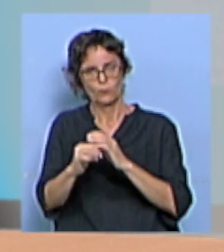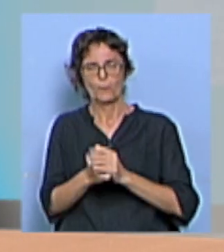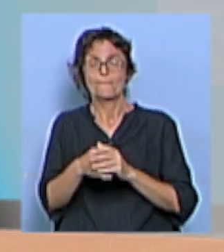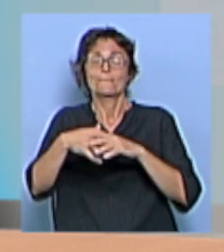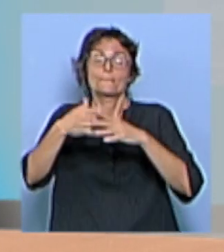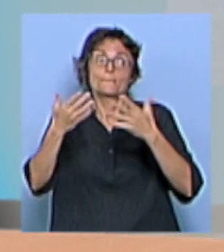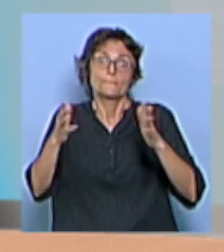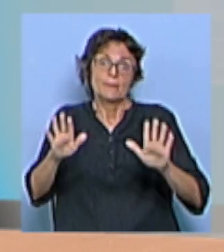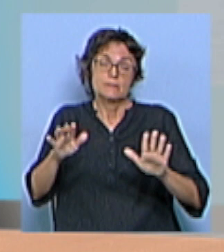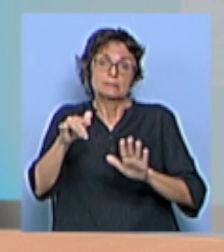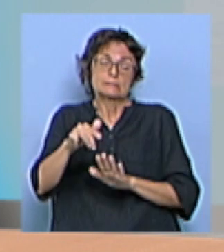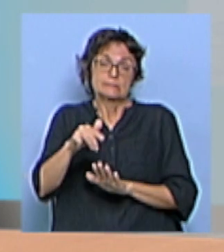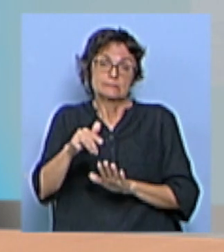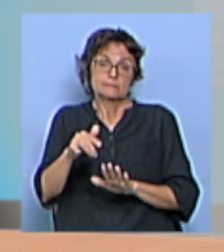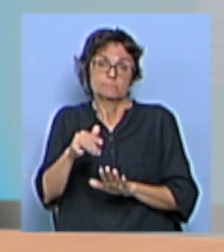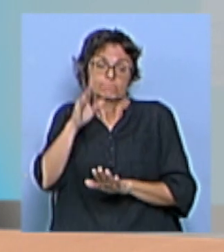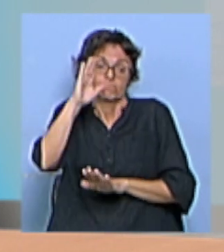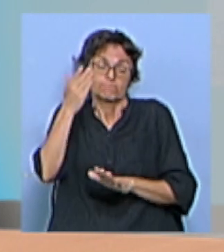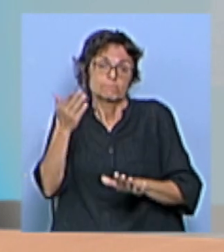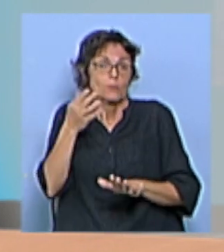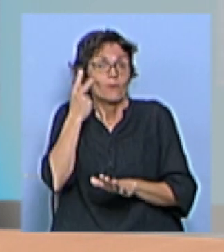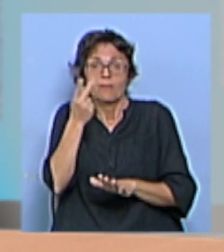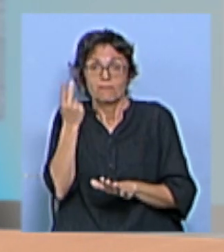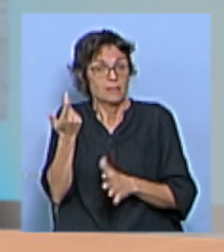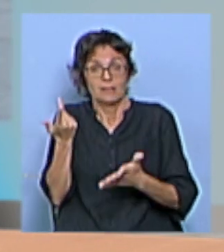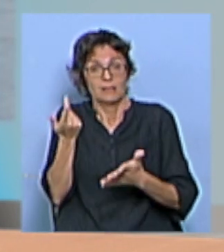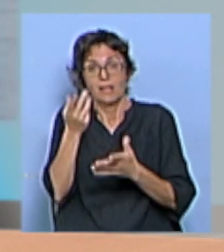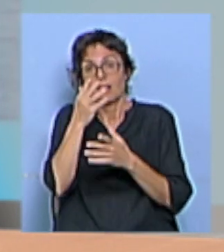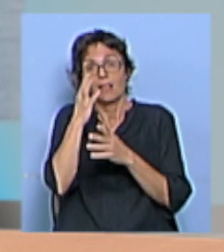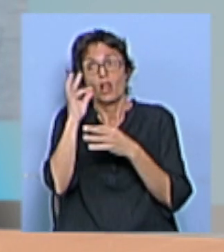inevitável na vida da natureza e na nossa história